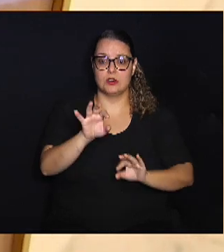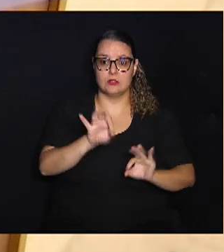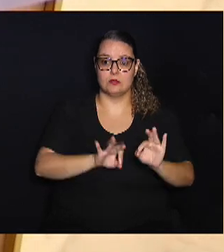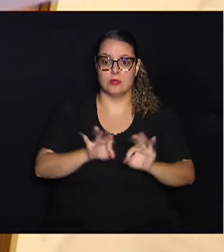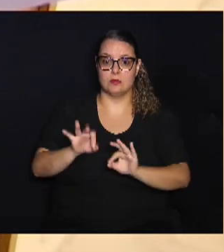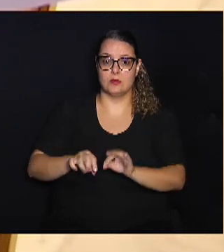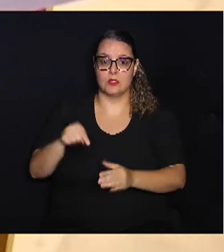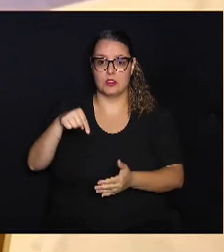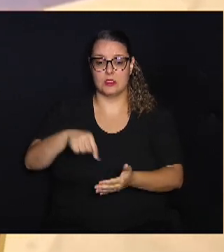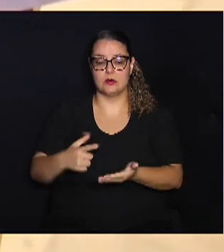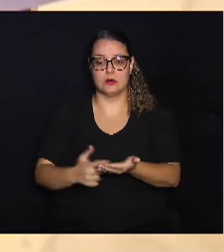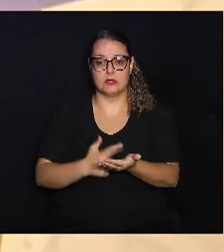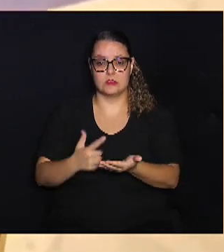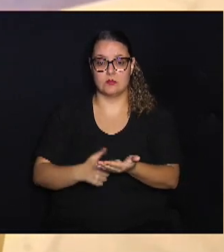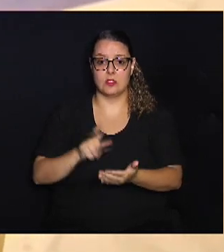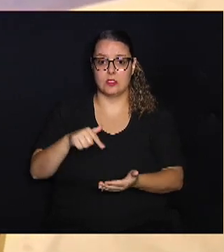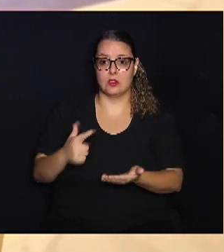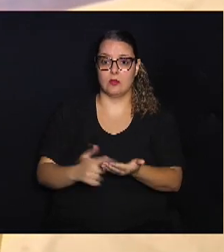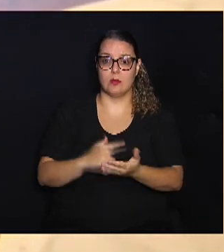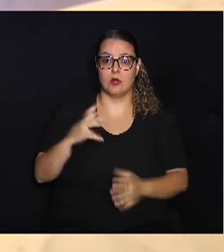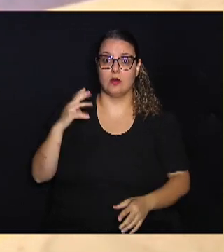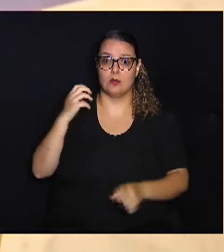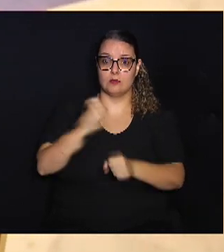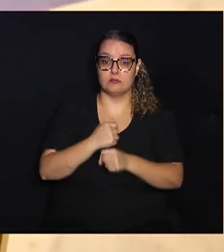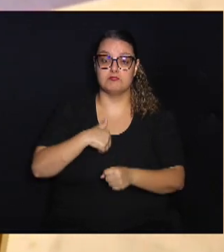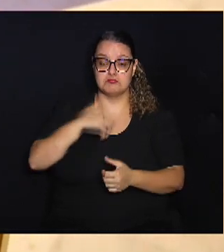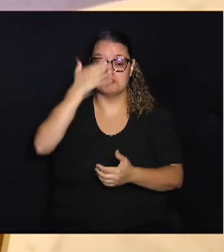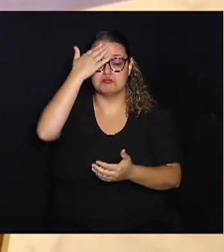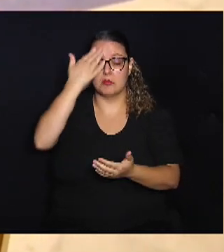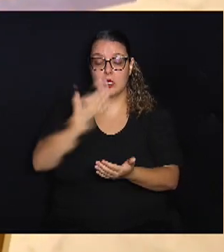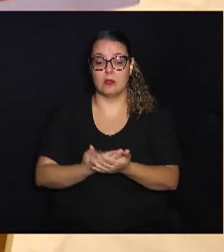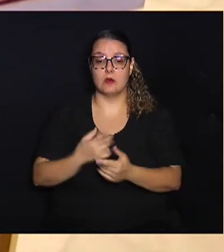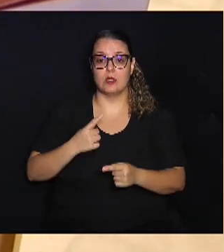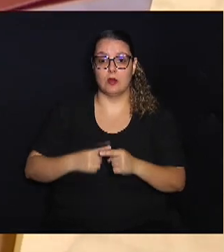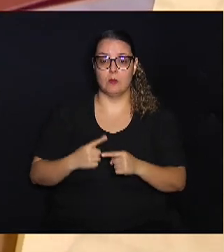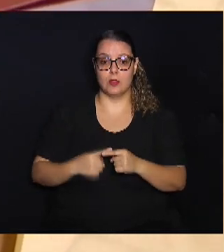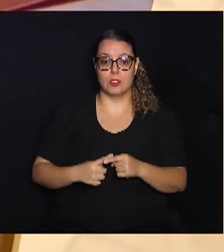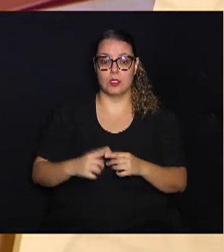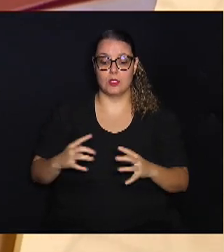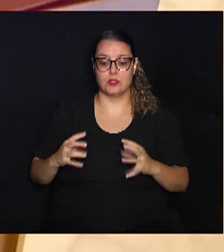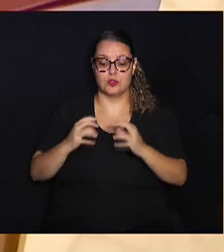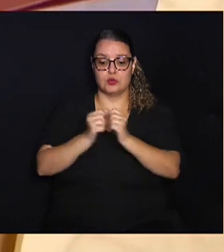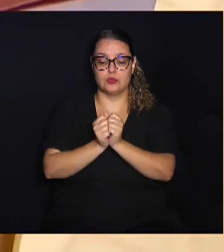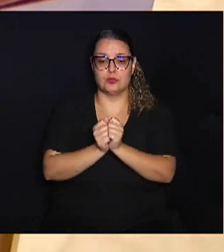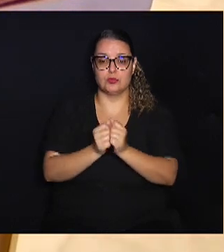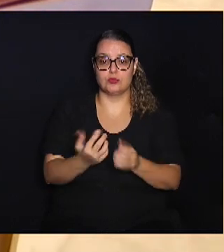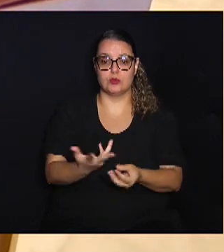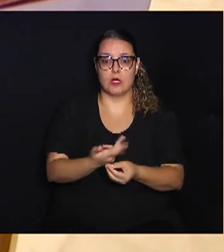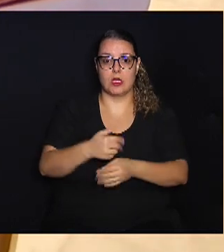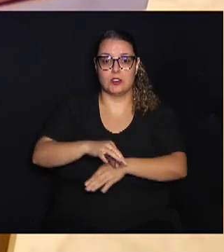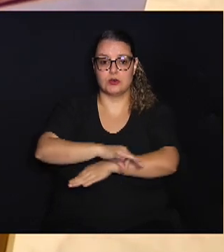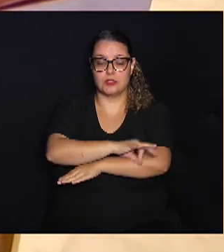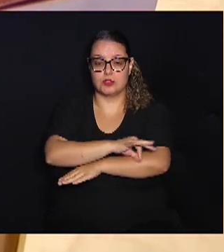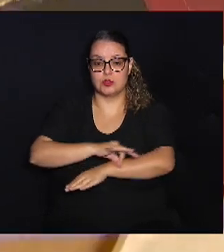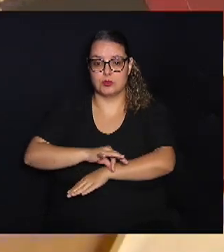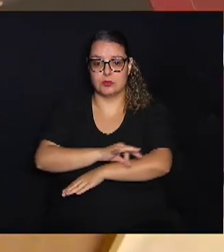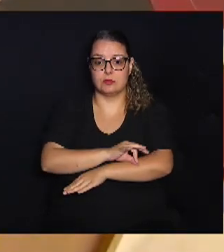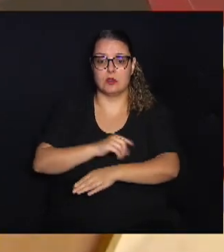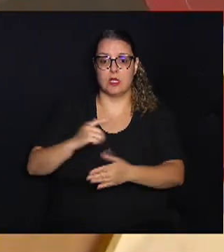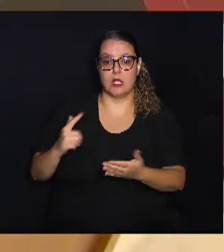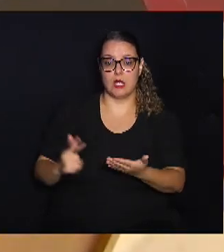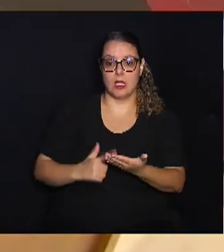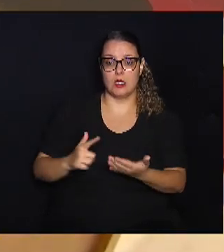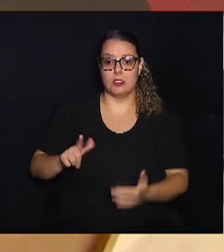nesse livro. Então é um livro completo, eu acredito, que a gente une a arte, a arquitetura, a literatura